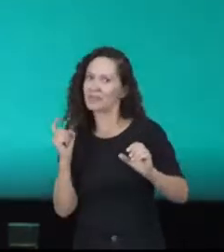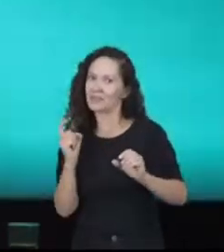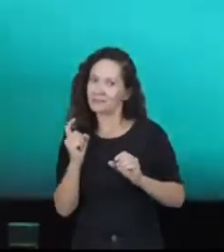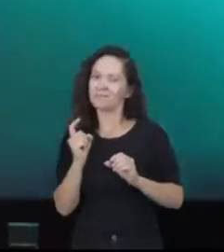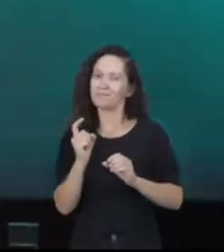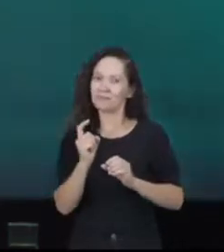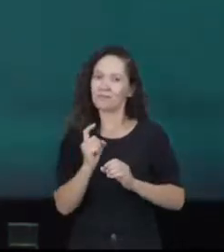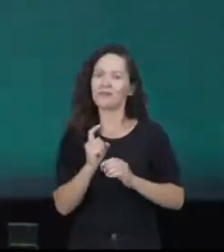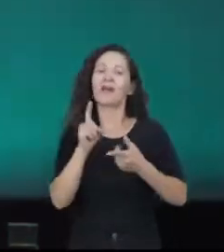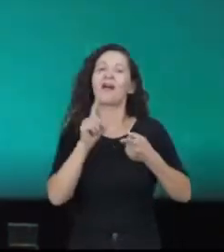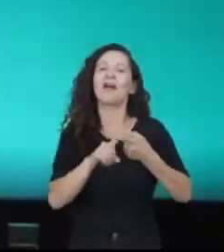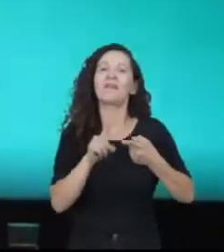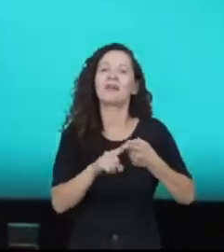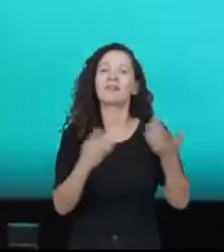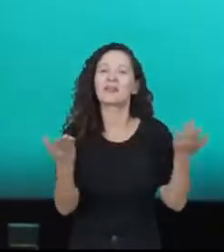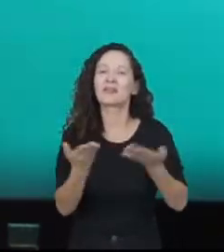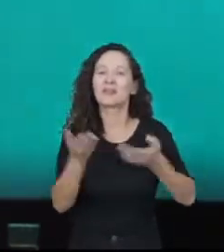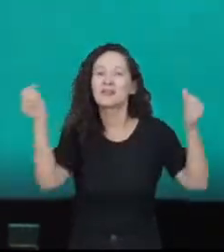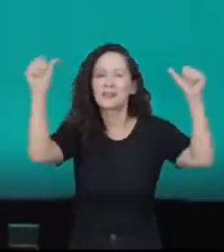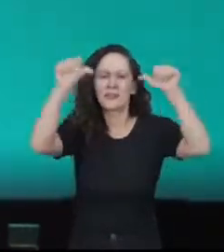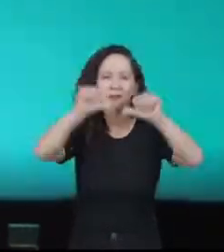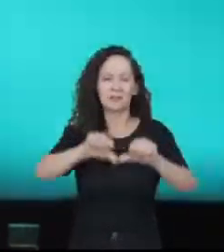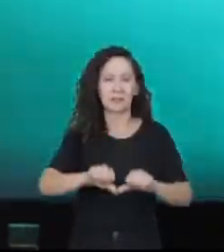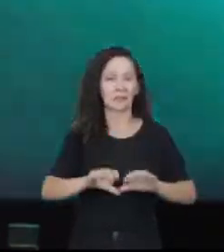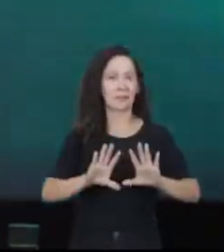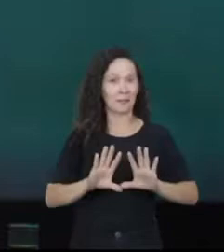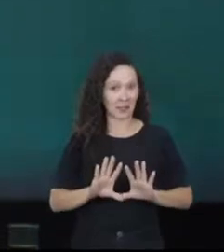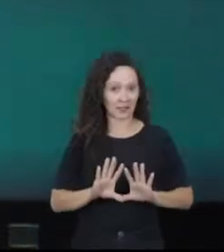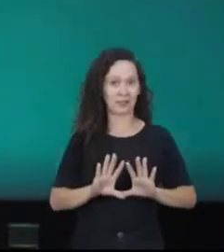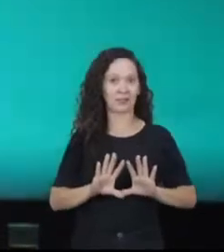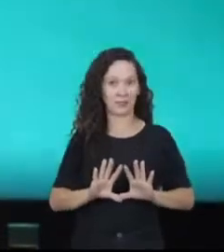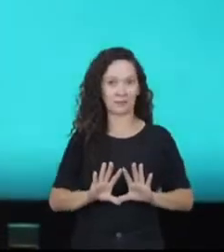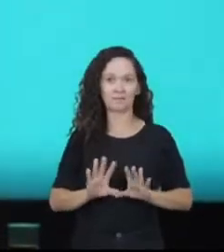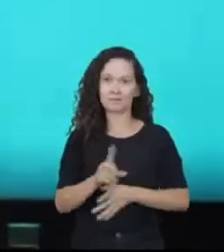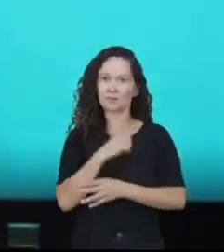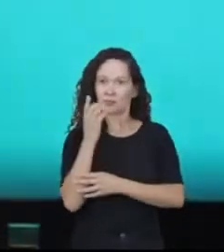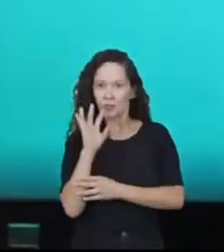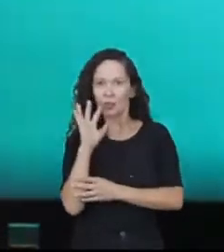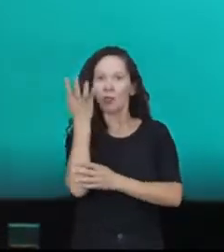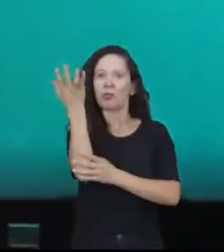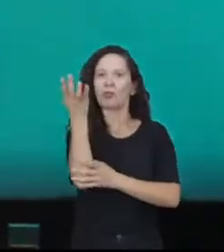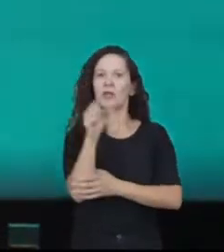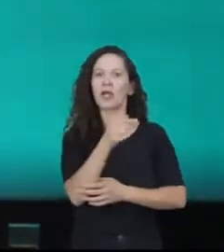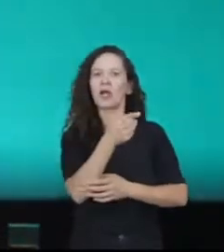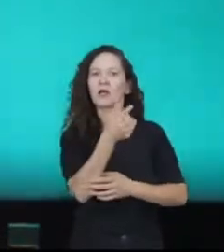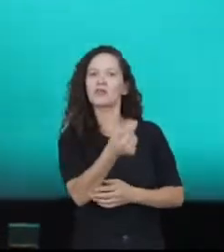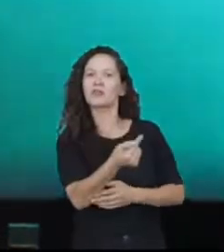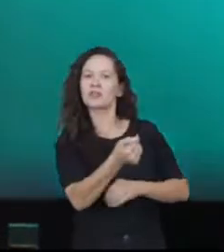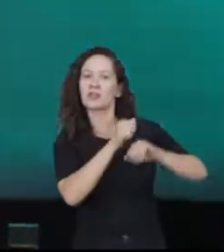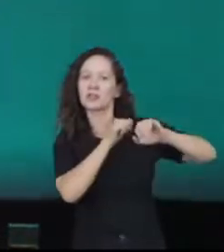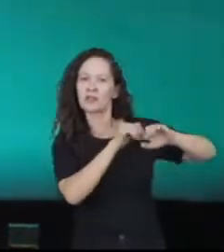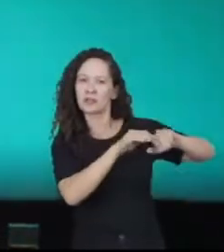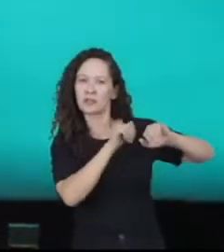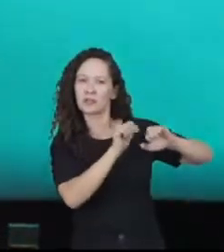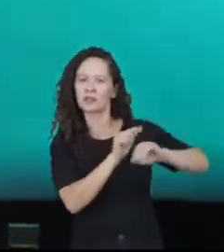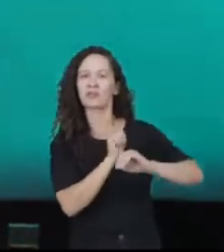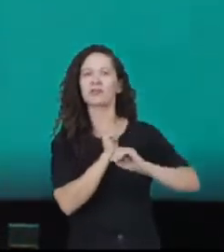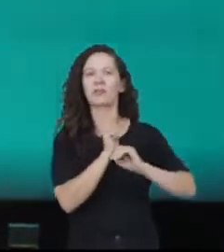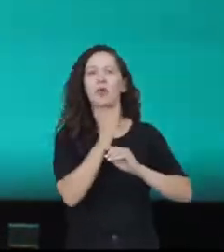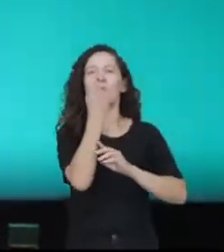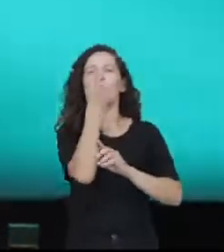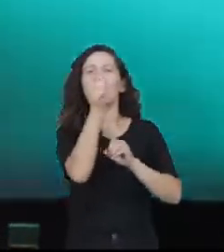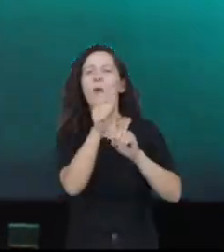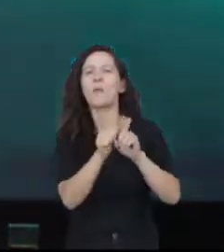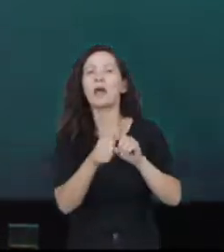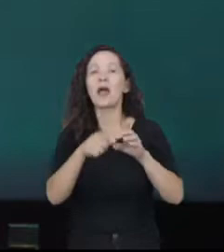ameaçada. Felizmente, para comemorar o 7 de setembro, a menos de um mês das eleições de 2 de